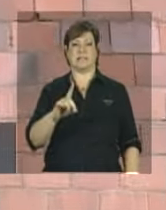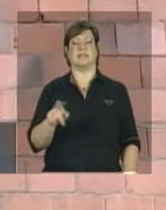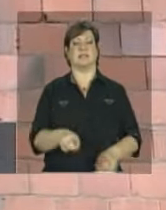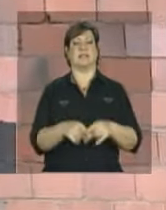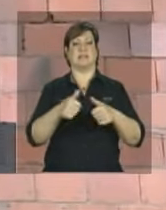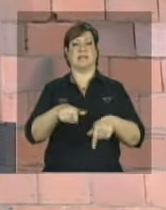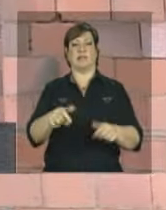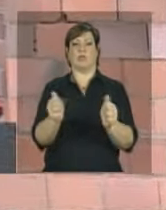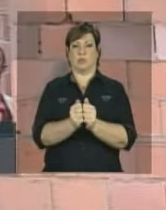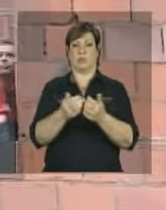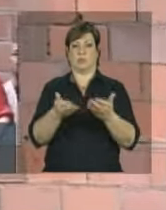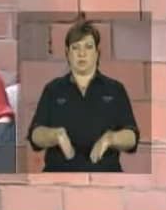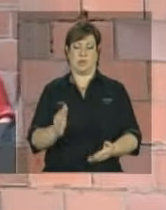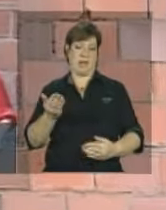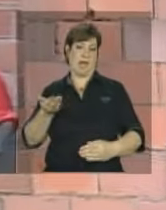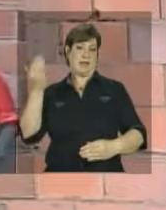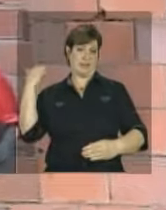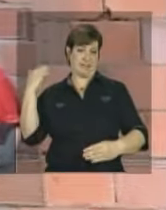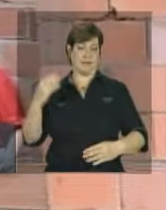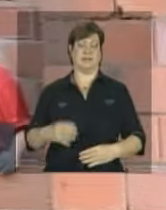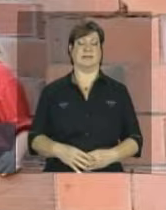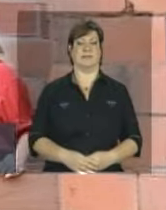aí presente mais atrás.